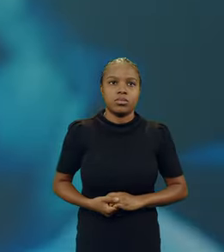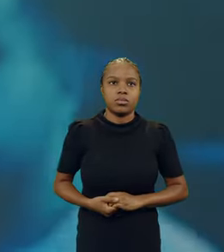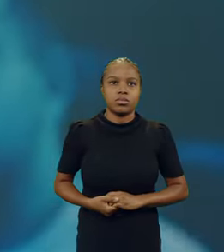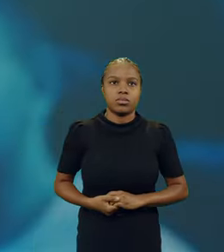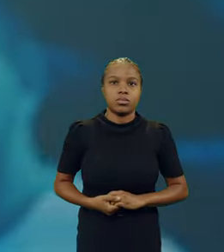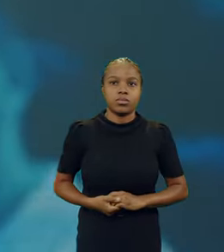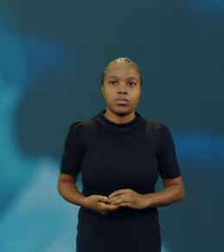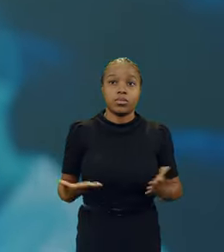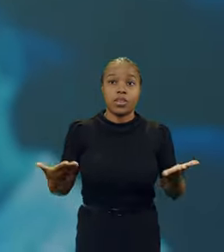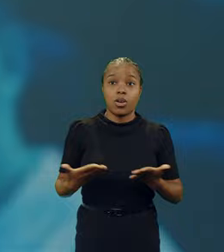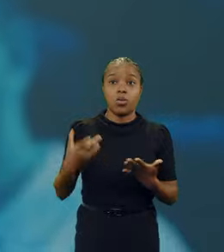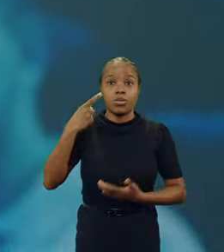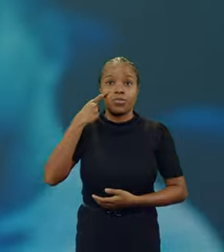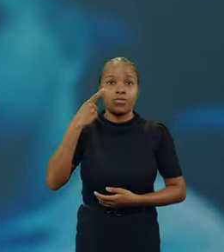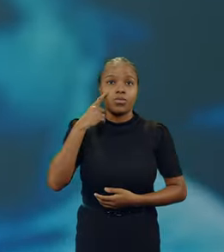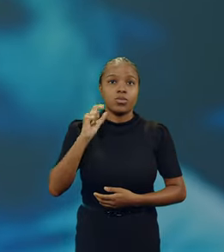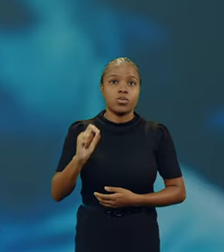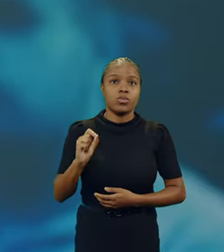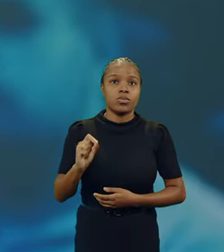Agora veja.